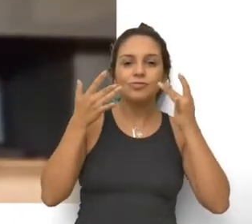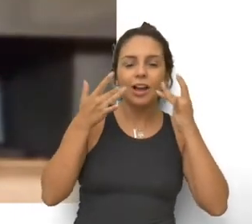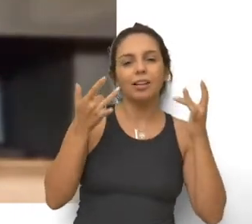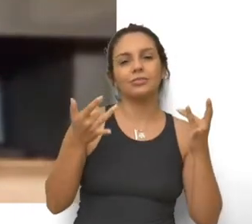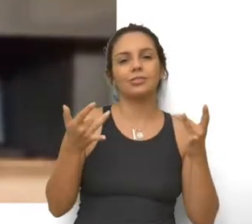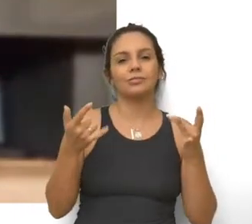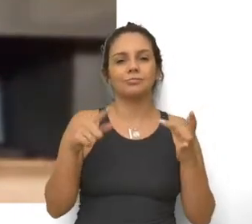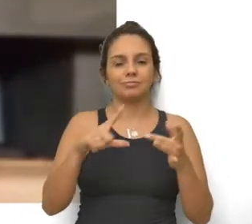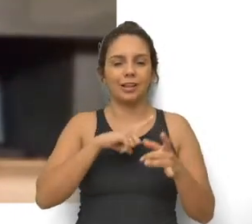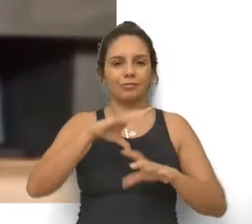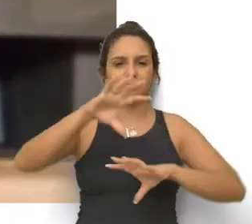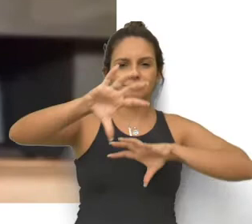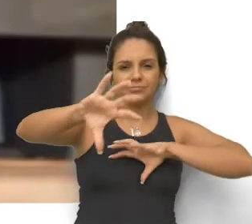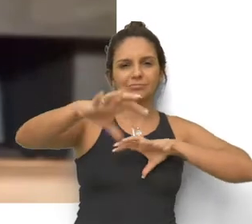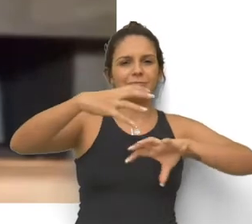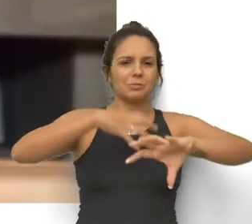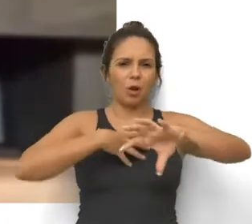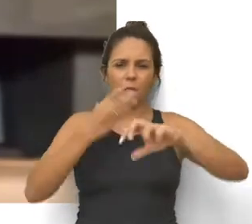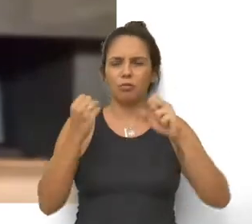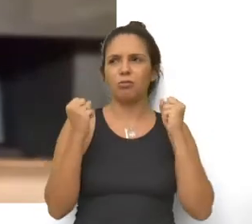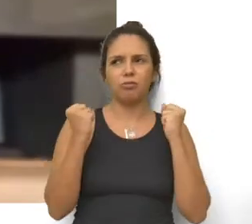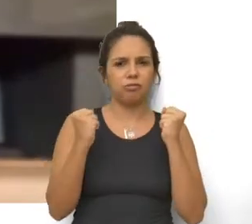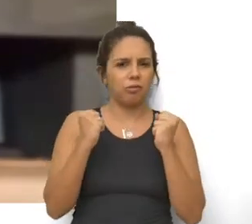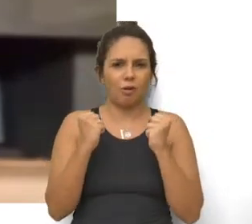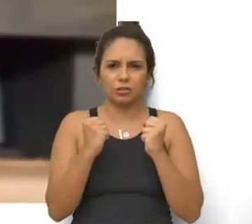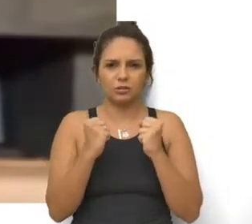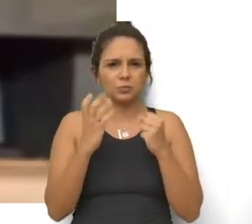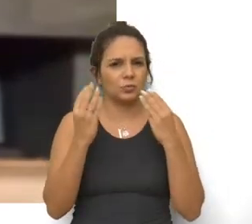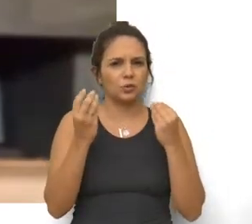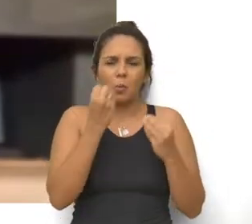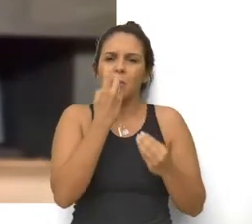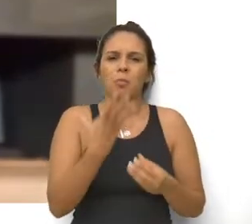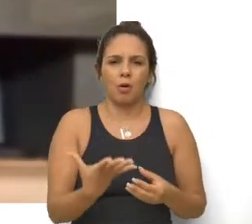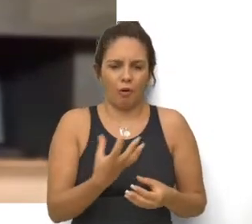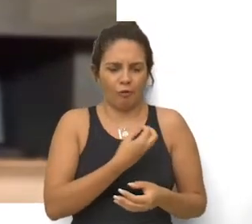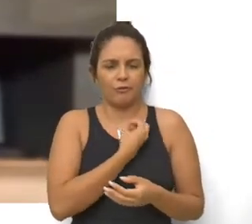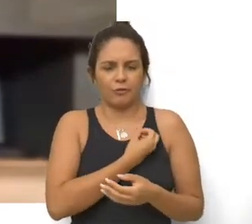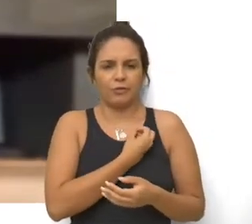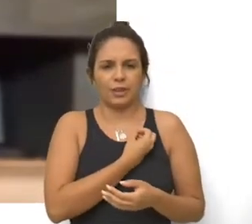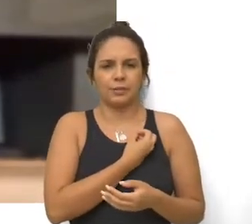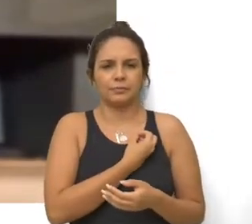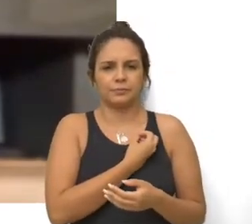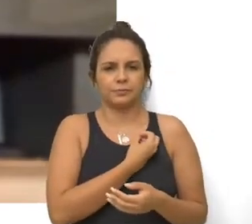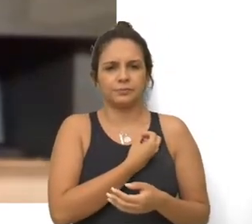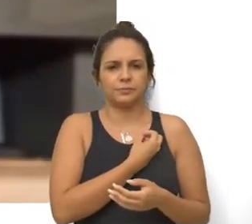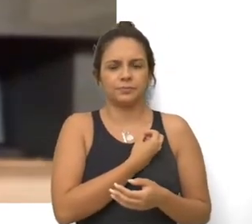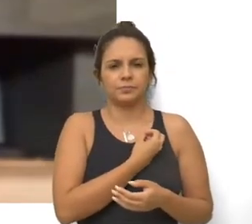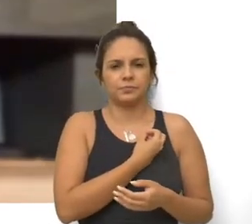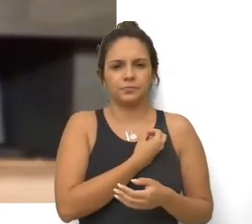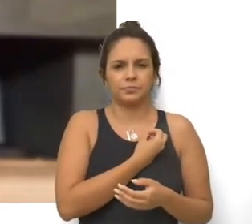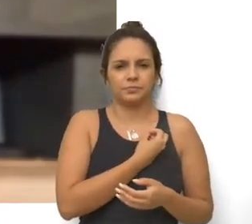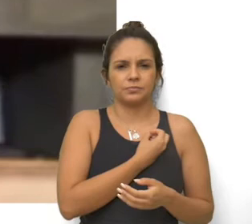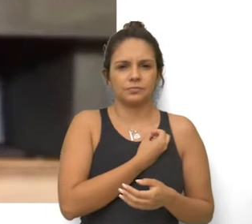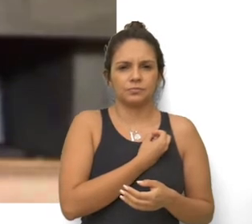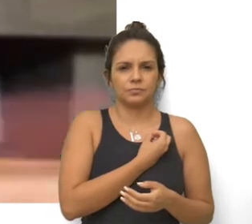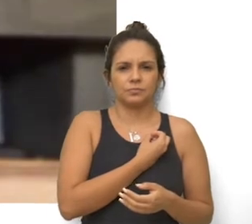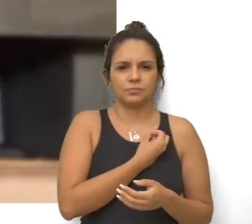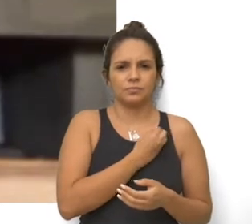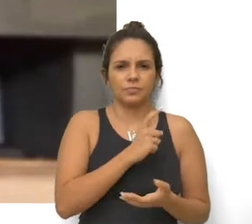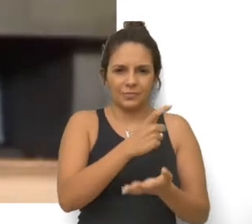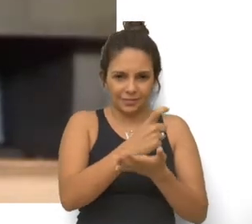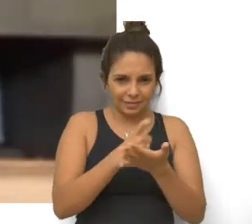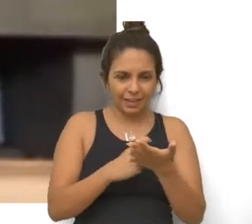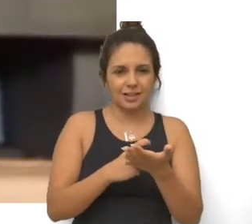uma empatia, uma coisa muito forte. Foi muito bom viver esse espetáculo, porque esse